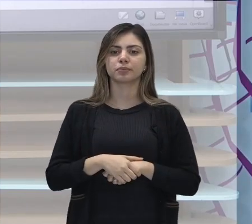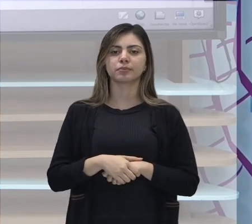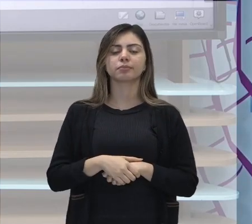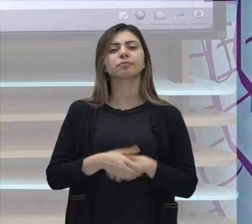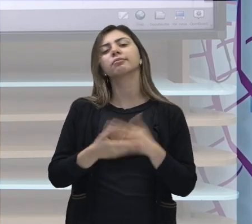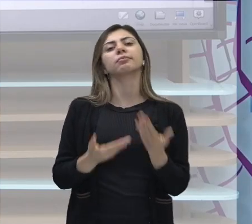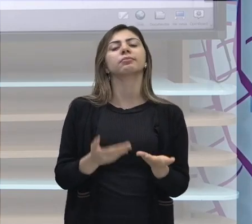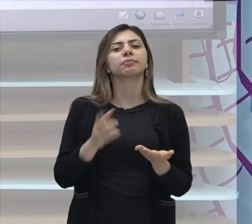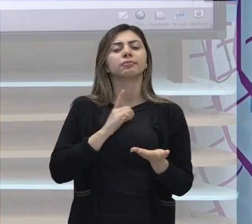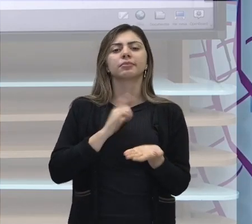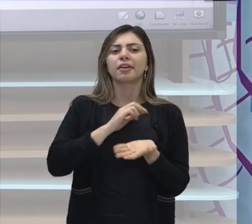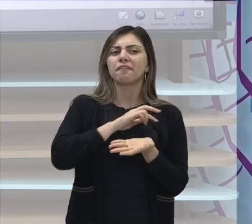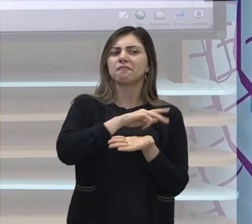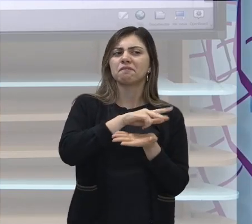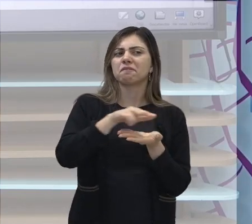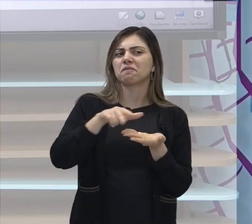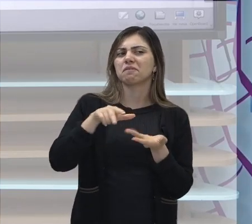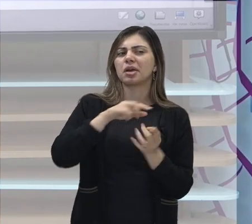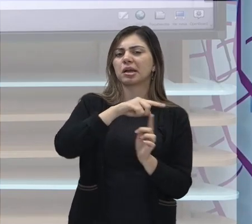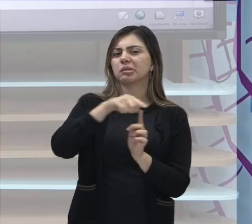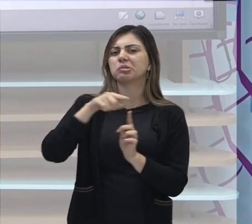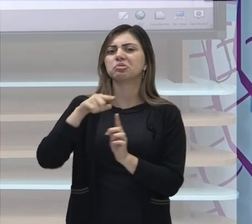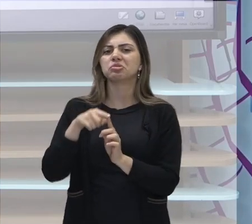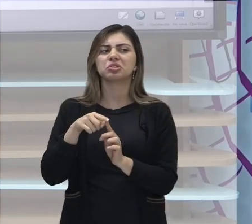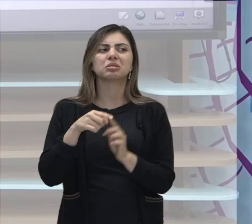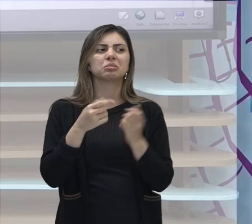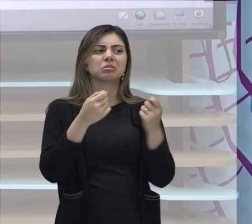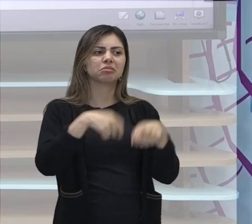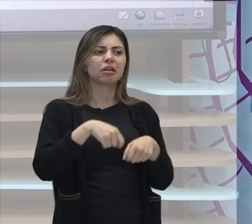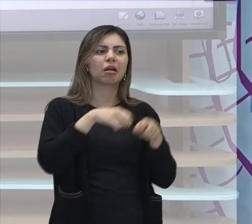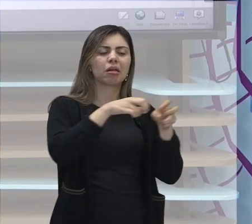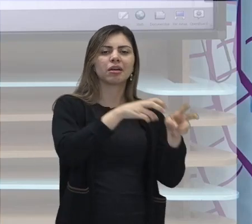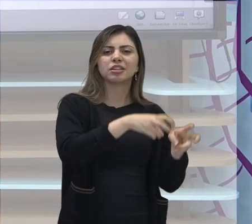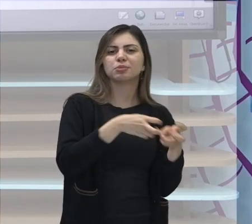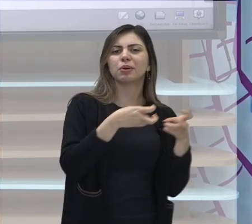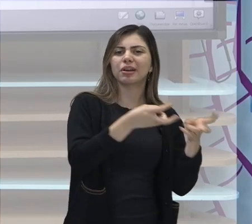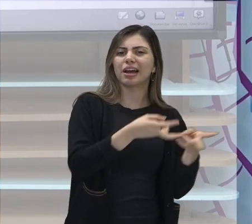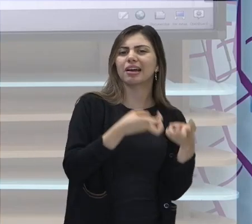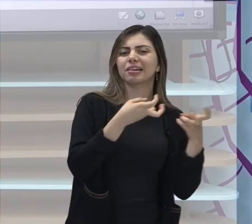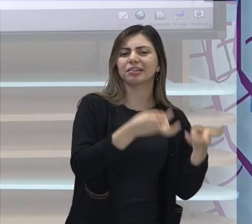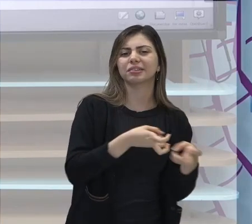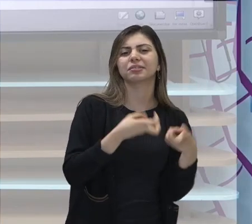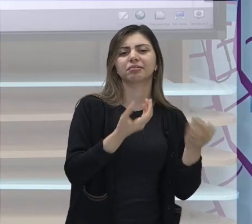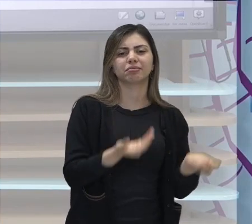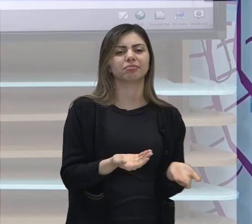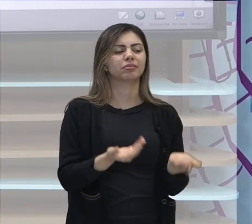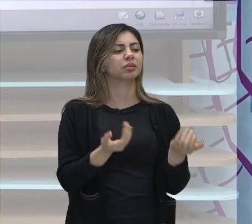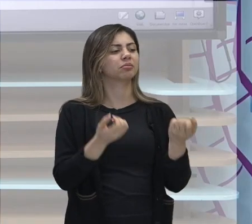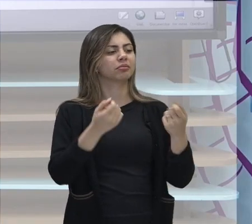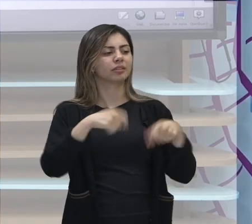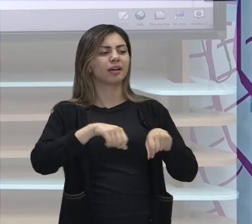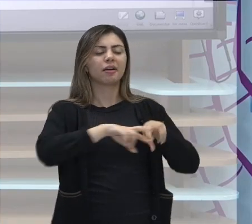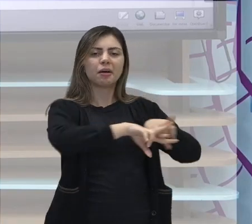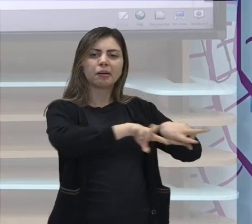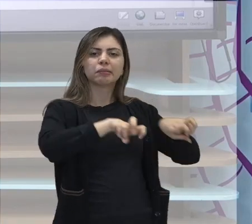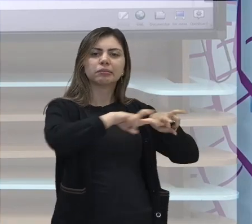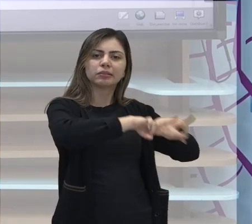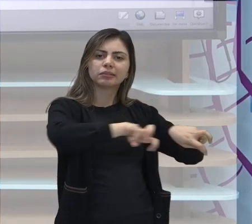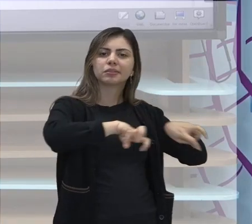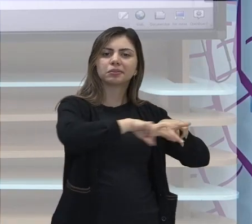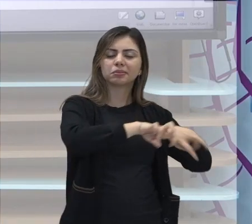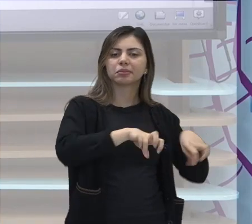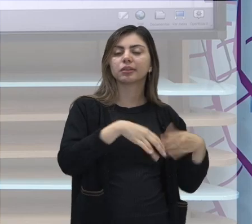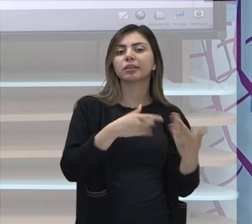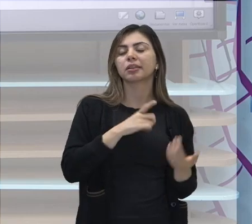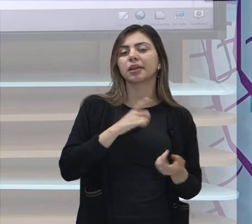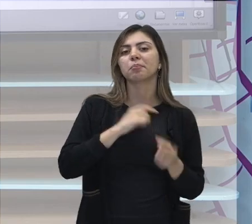diversas formas de exploração, desde, né, a exploração do conhecimento, na qual